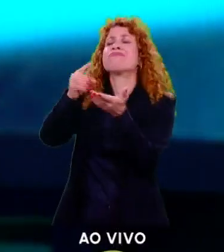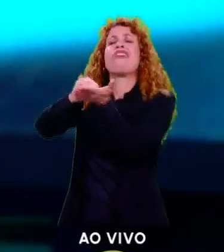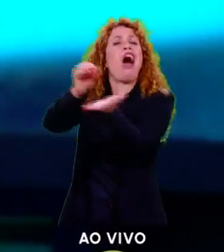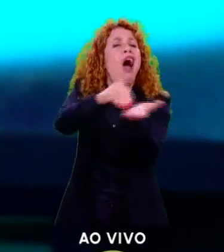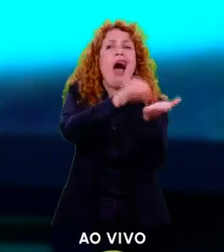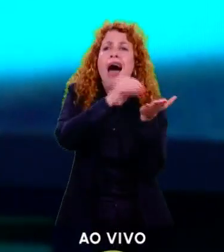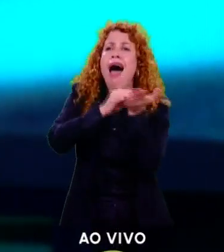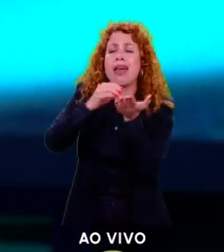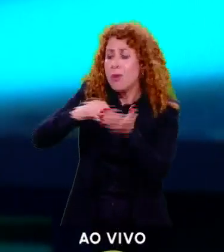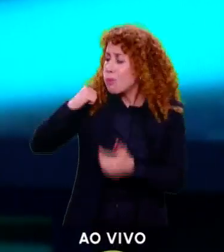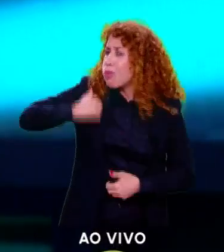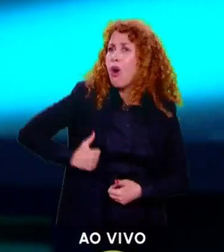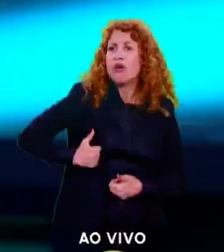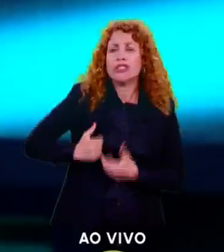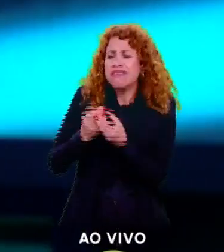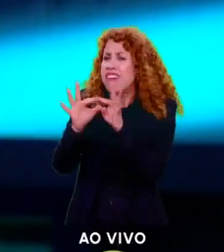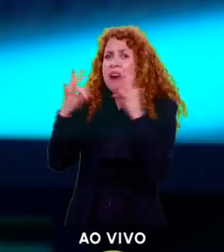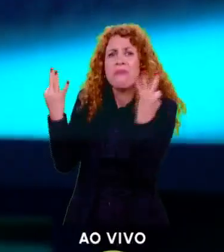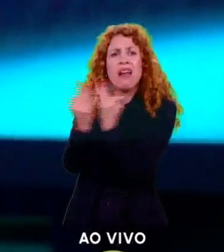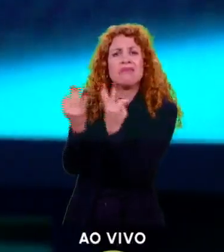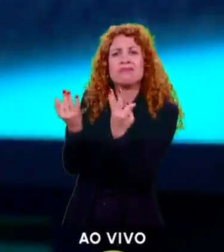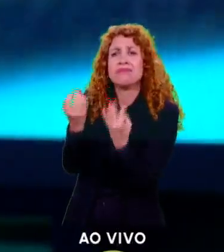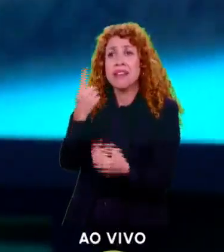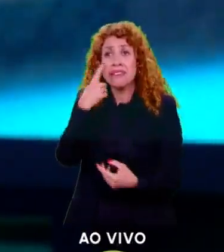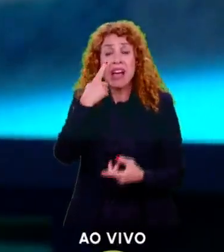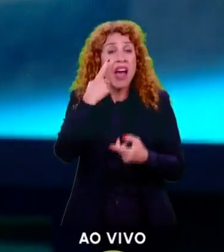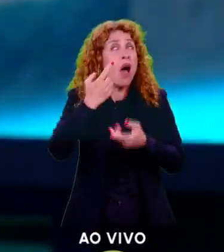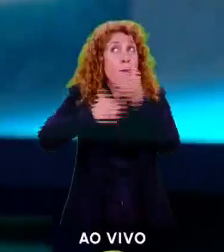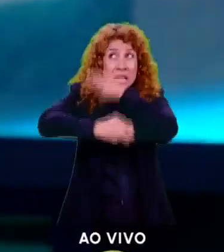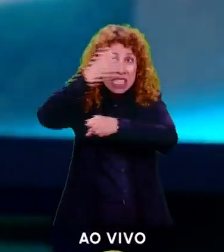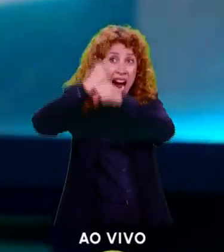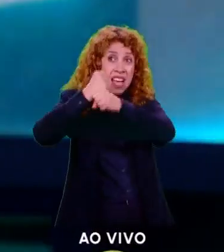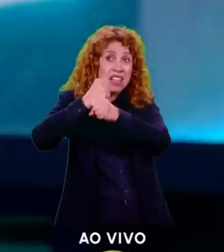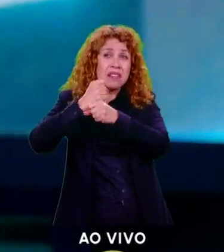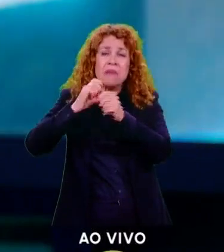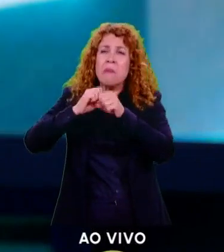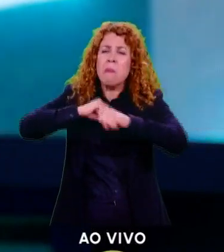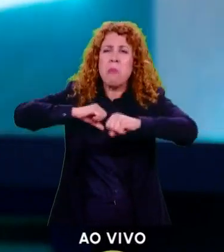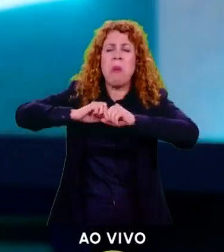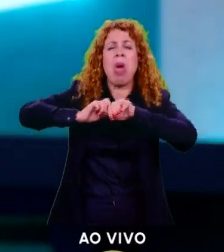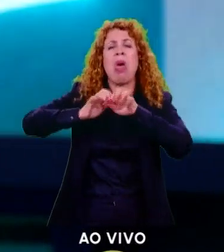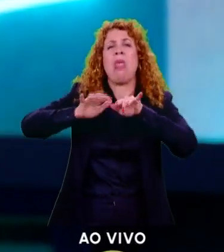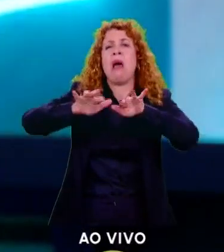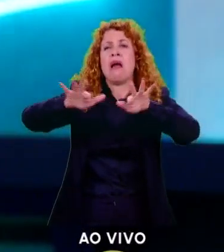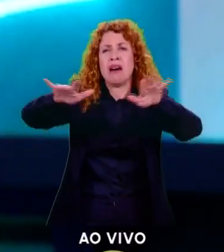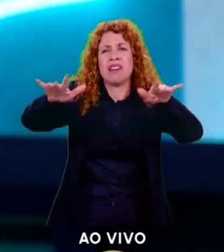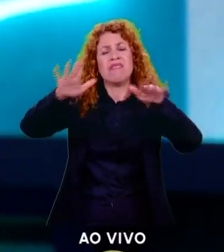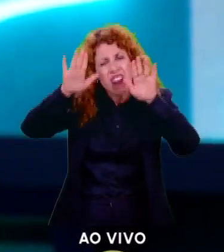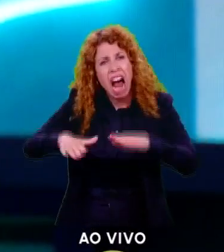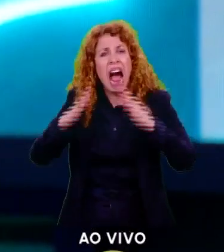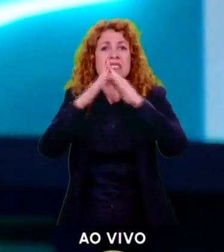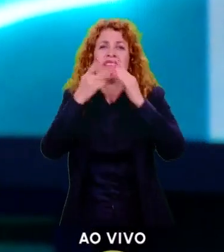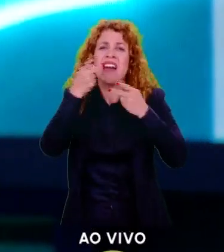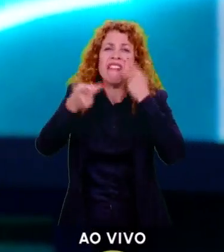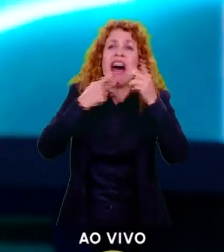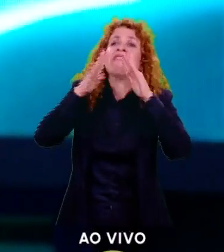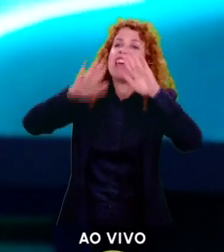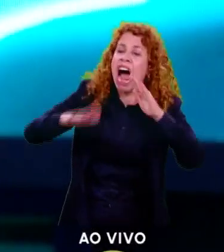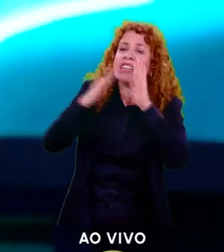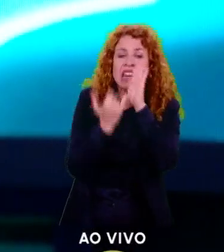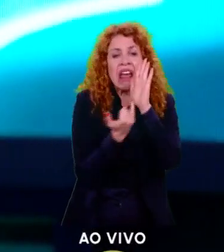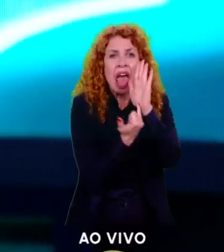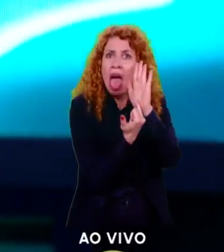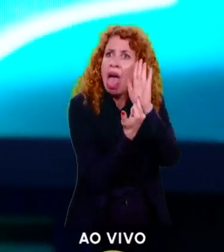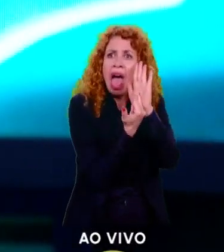com a política do fica em casa depois inflação etc nós vimos que tínhamos que aumentar o valor do